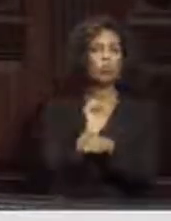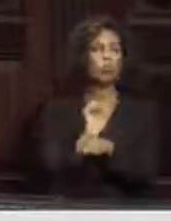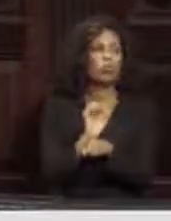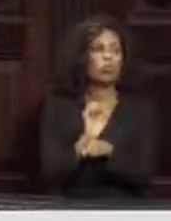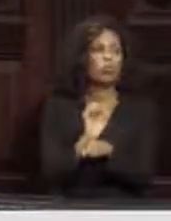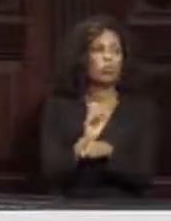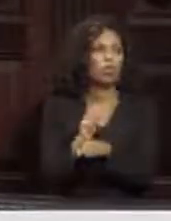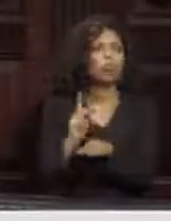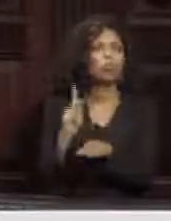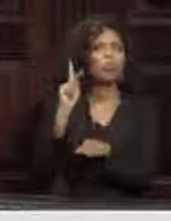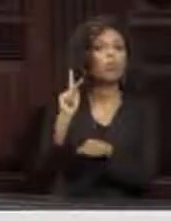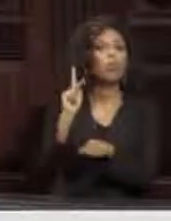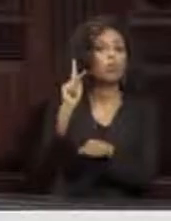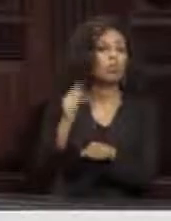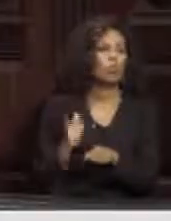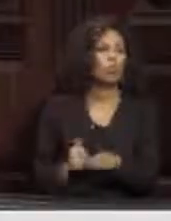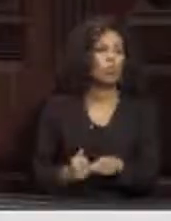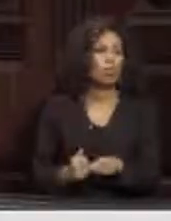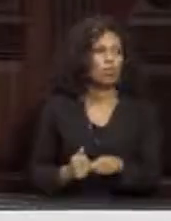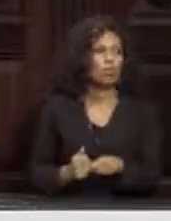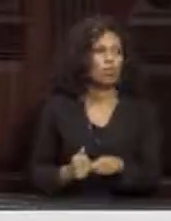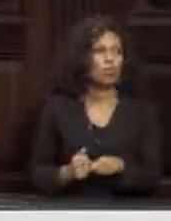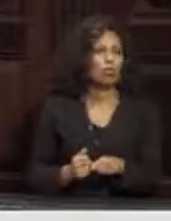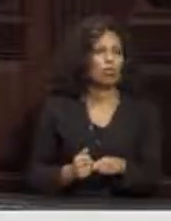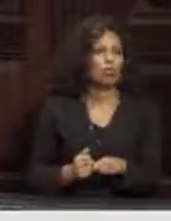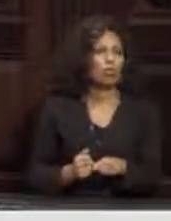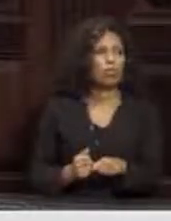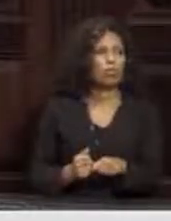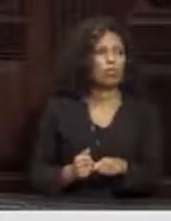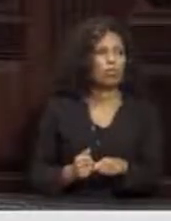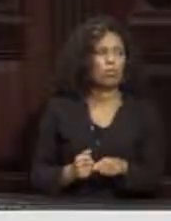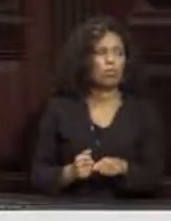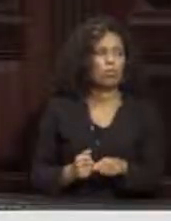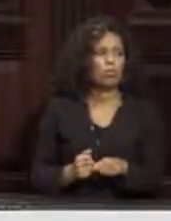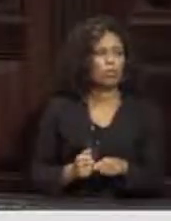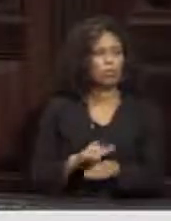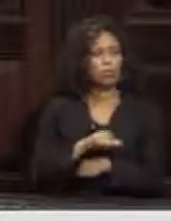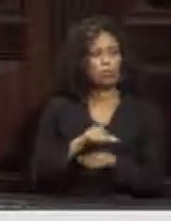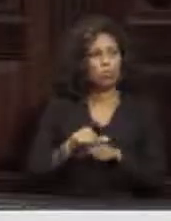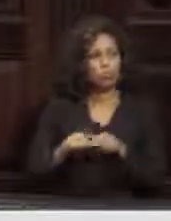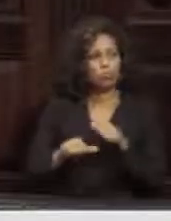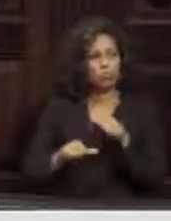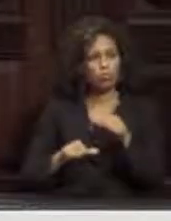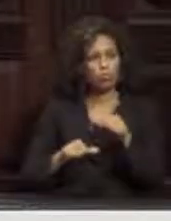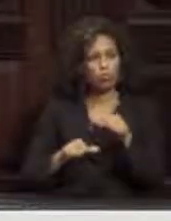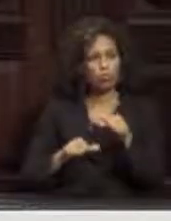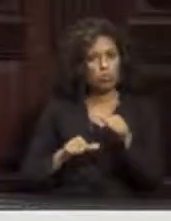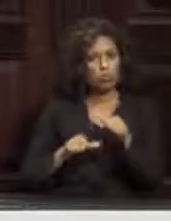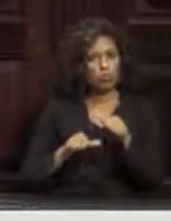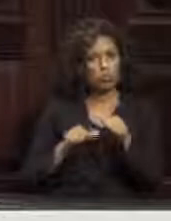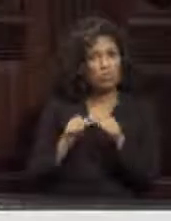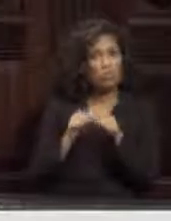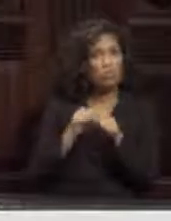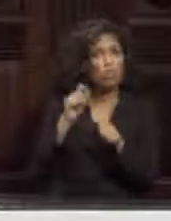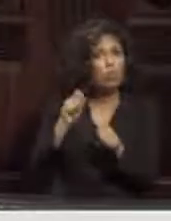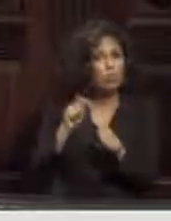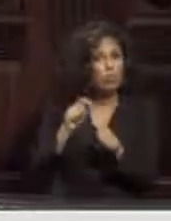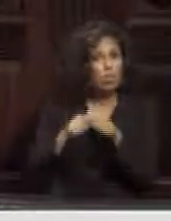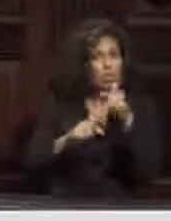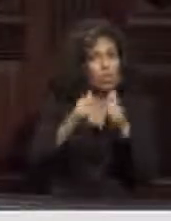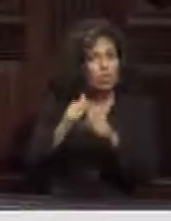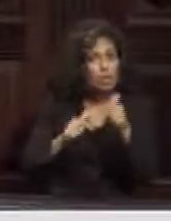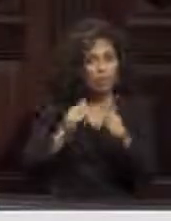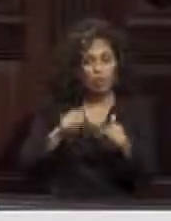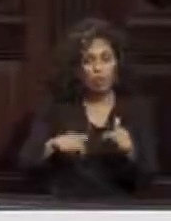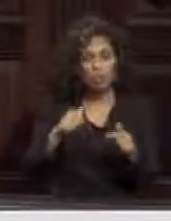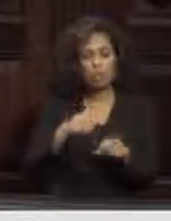passem a ser operadas a partir desses estados, gerando desemprego no estado do Rio de